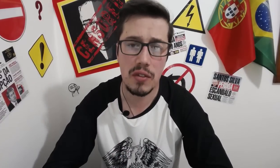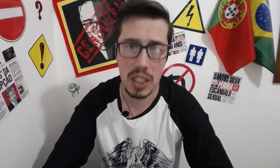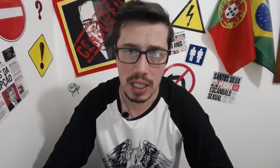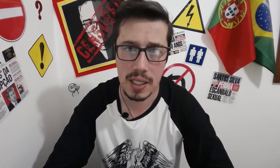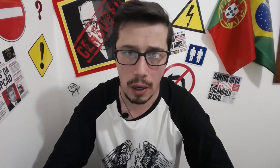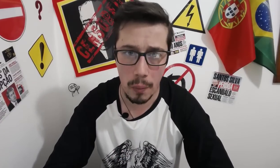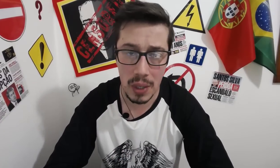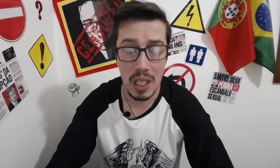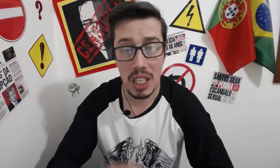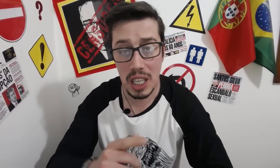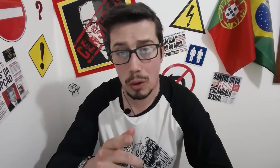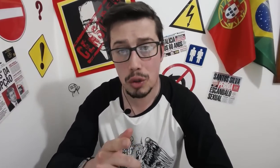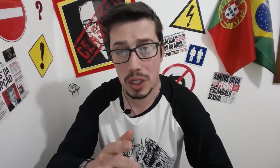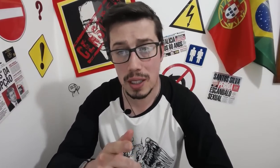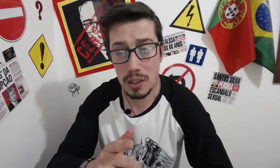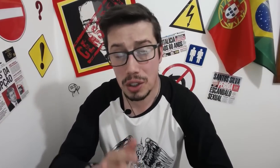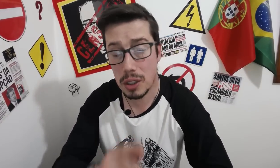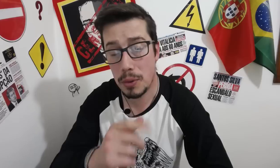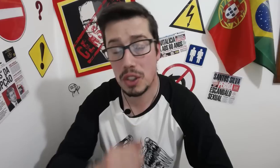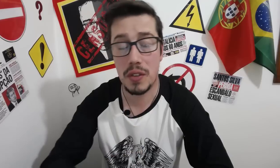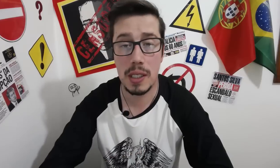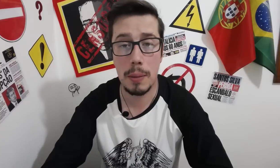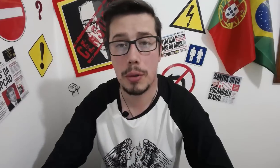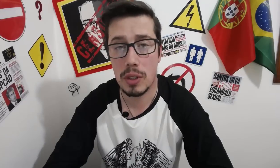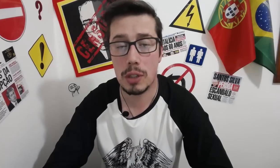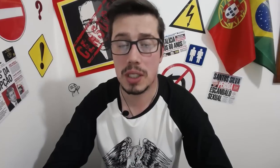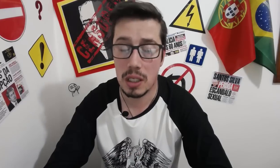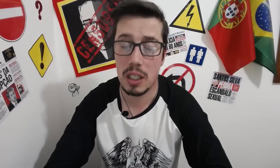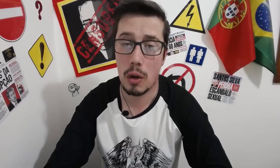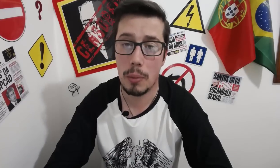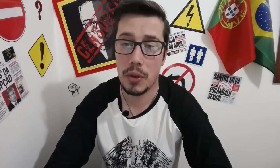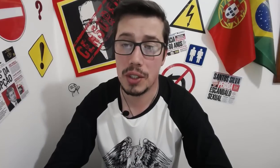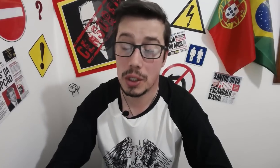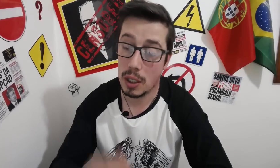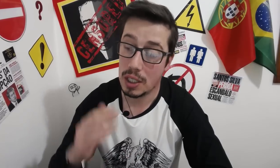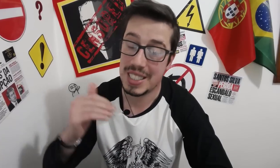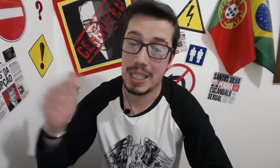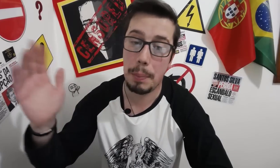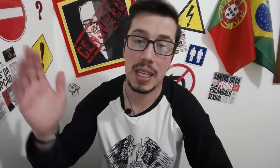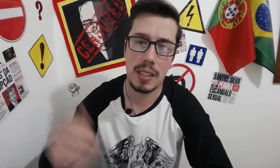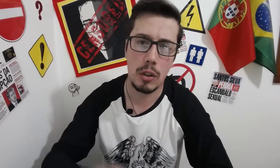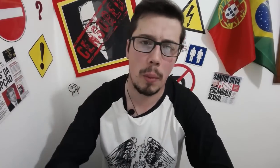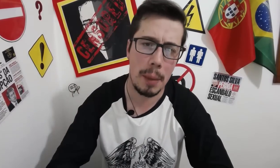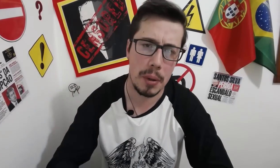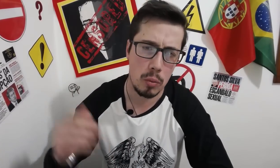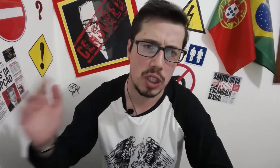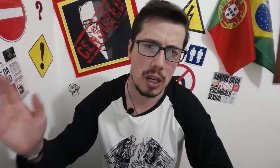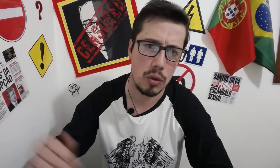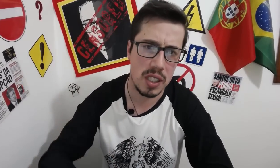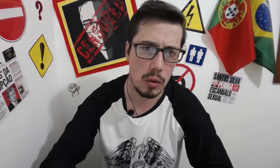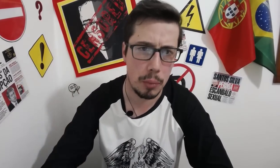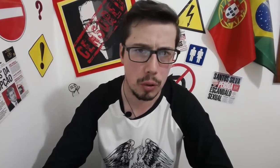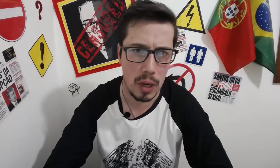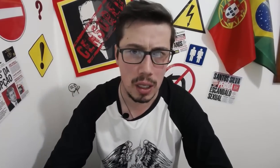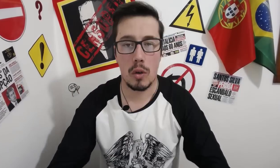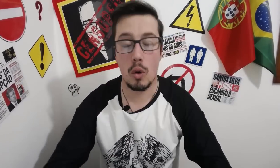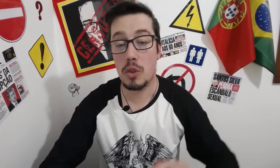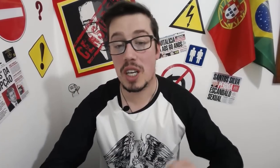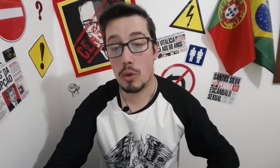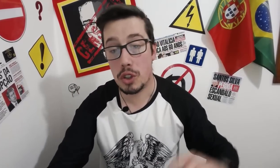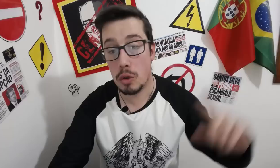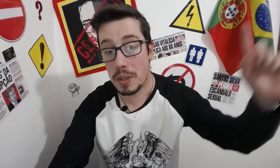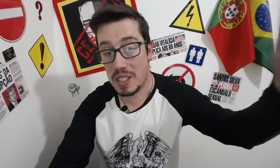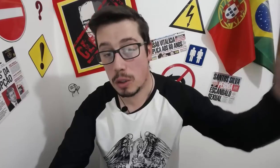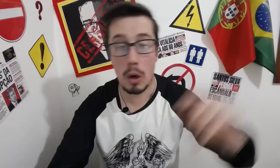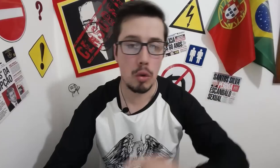e de investigação. E alguns deles, depois de fazerem perguntas bastante incómodas, desaparecem do mapa, como já aconteceu em Portugal, como